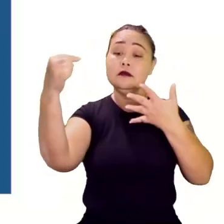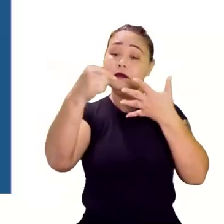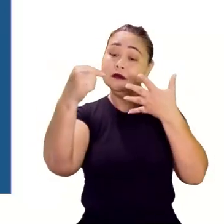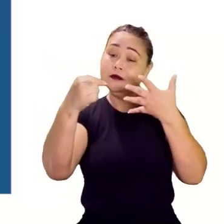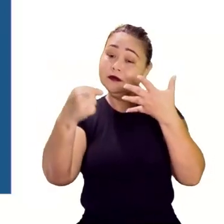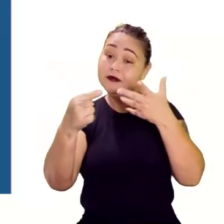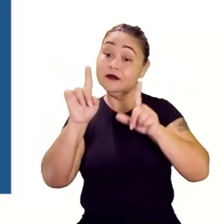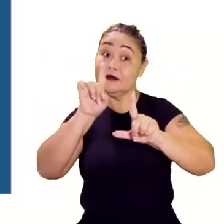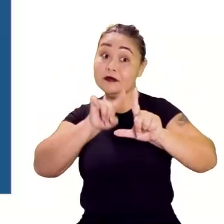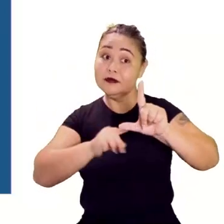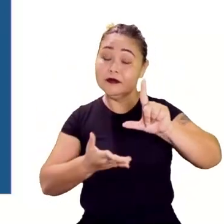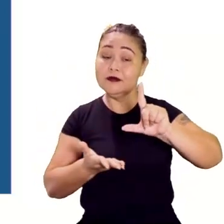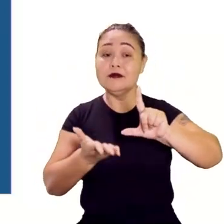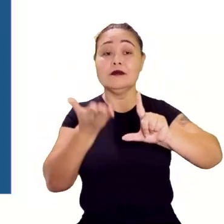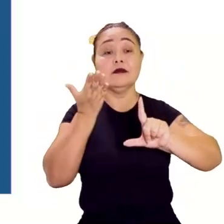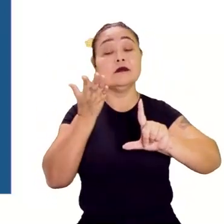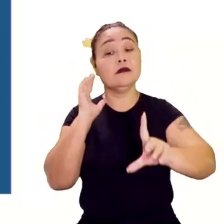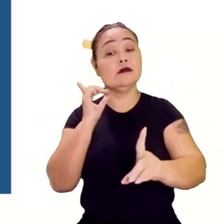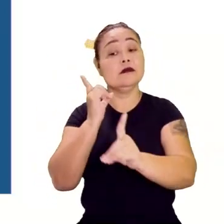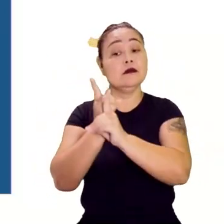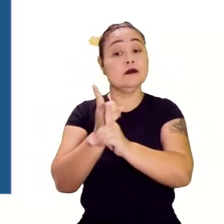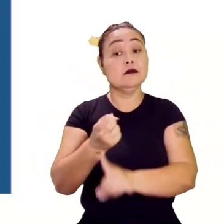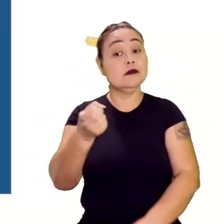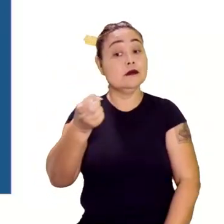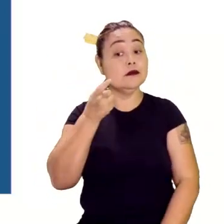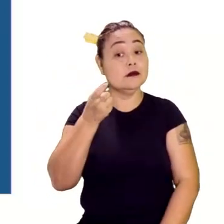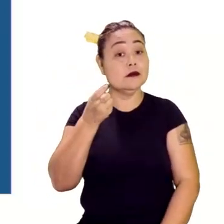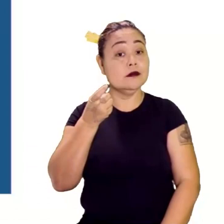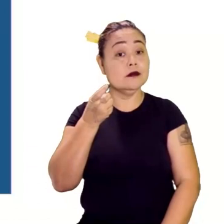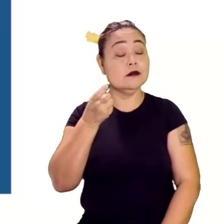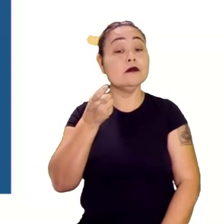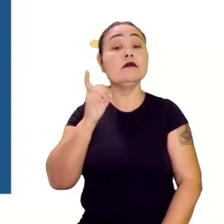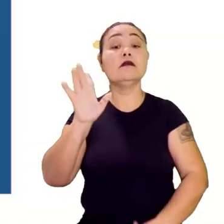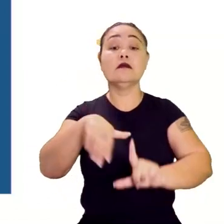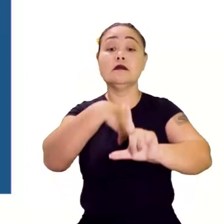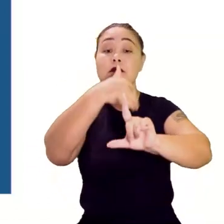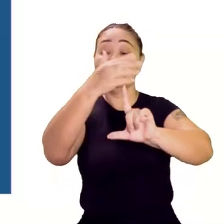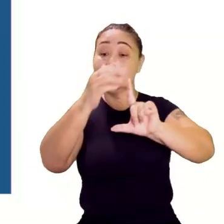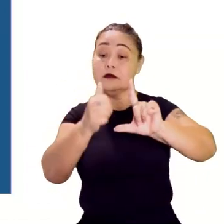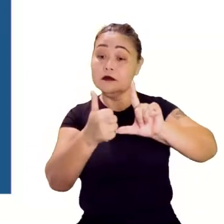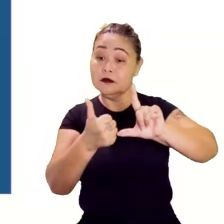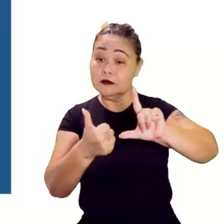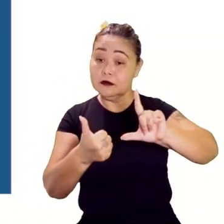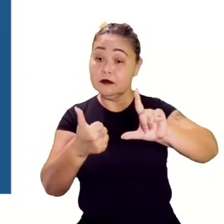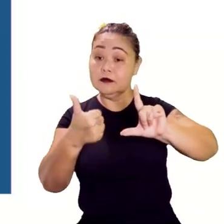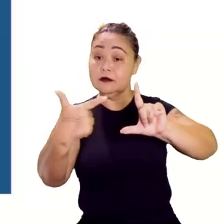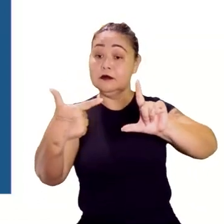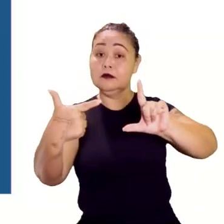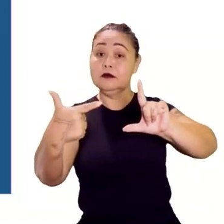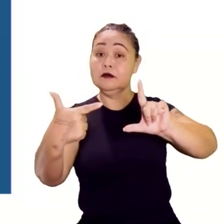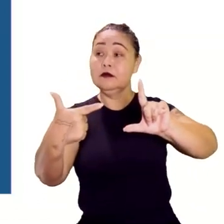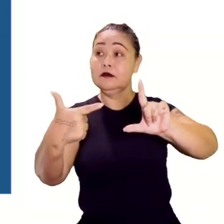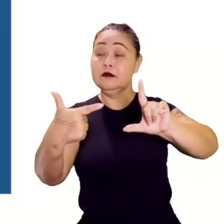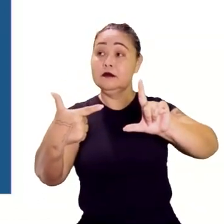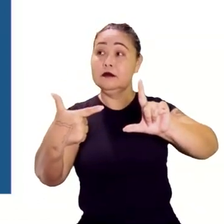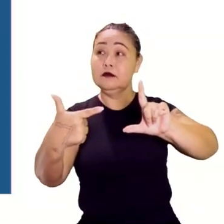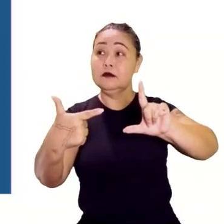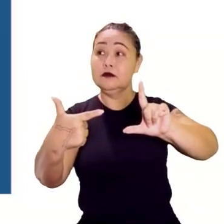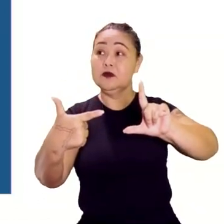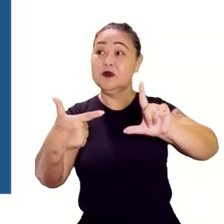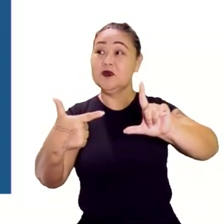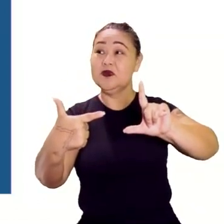as propriedades dos logaritmos, determine o valor de x, onde nós temos que o logaritmo